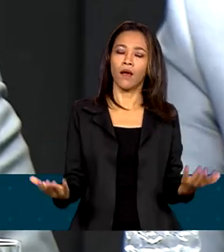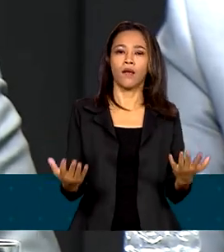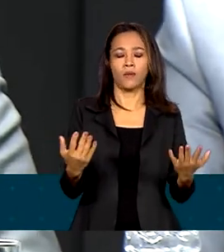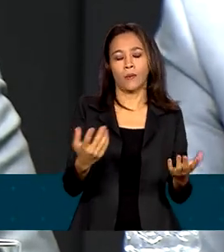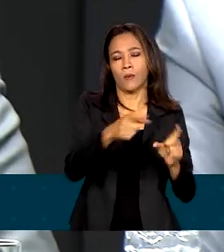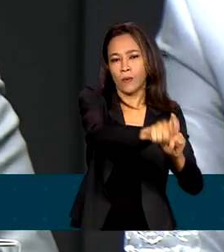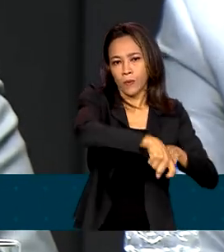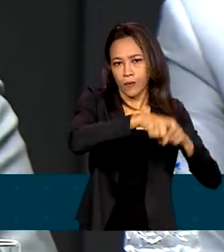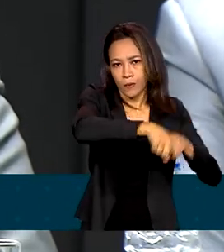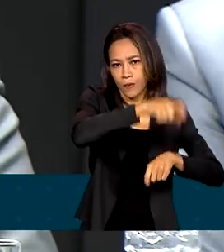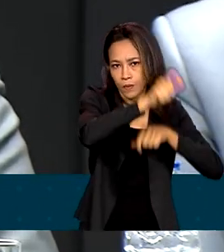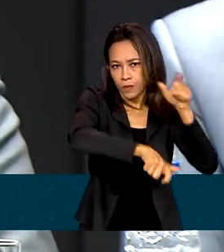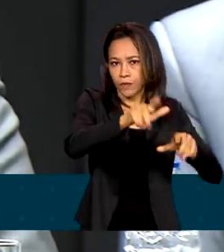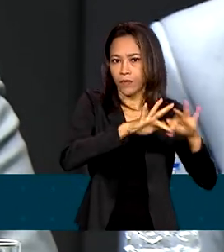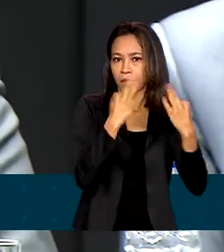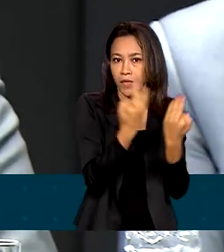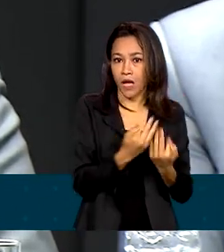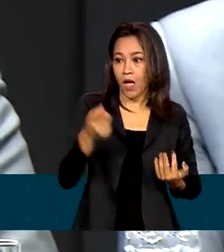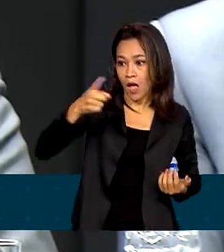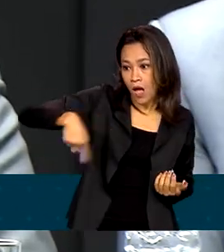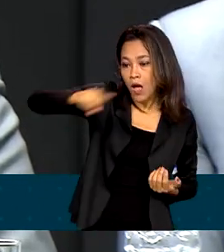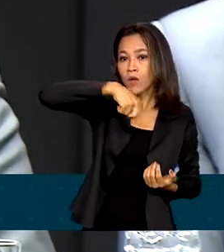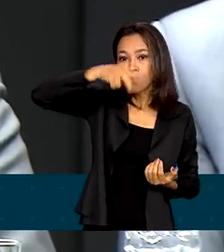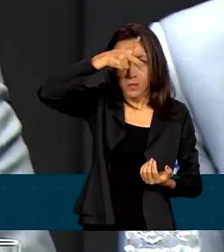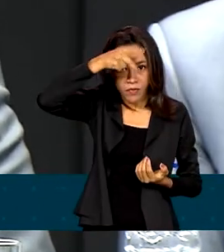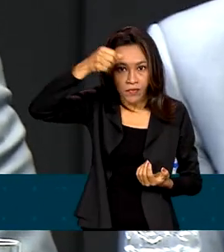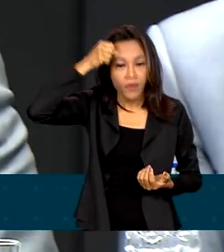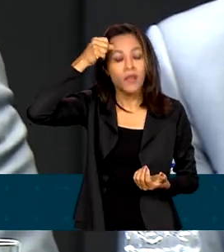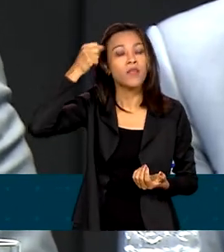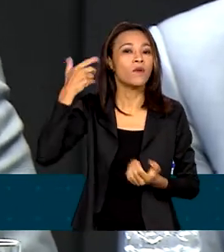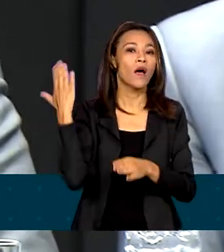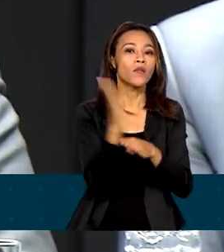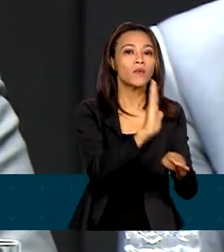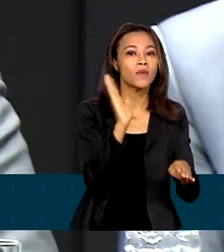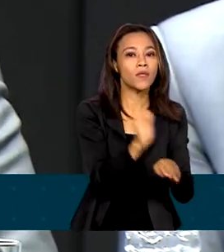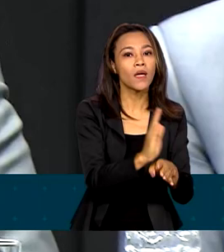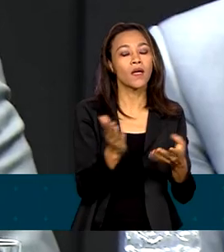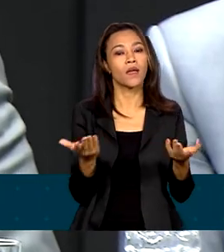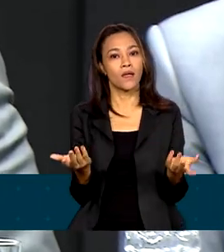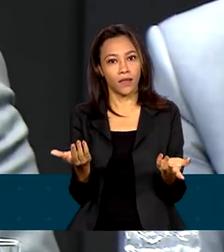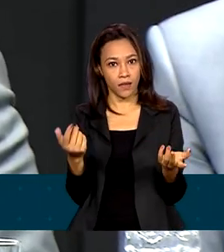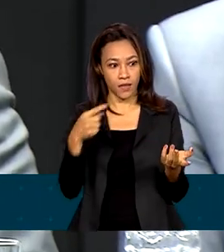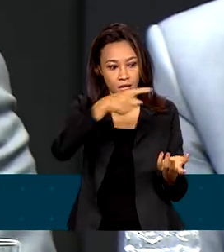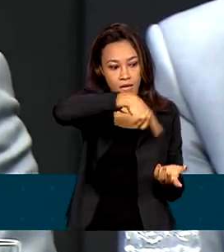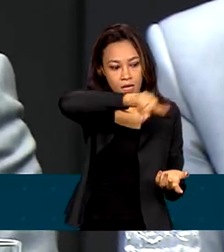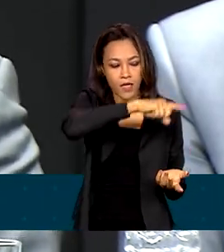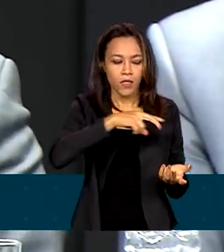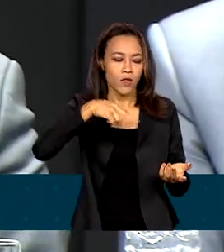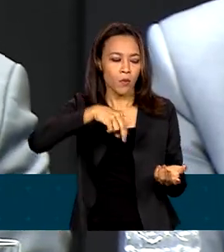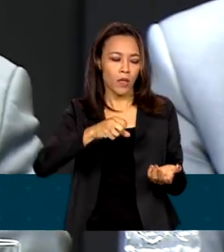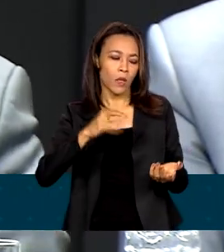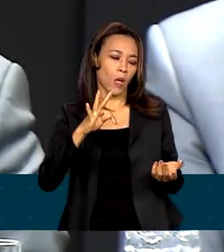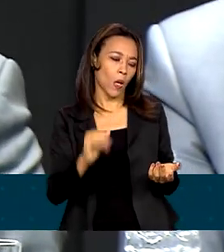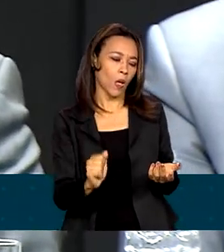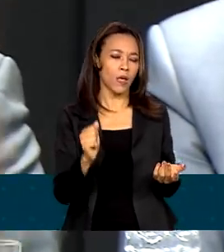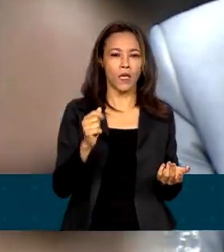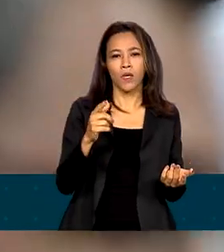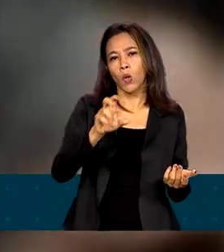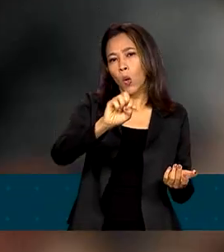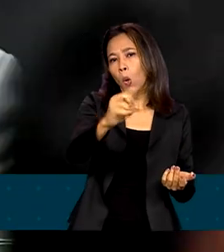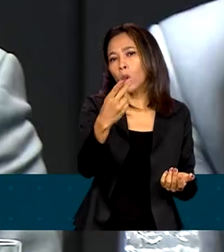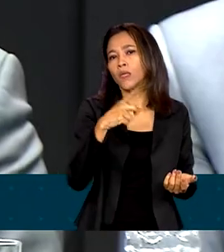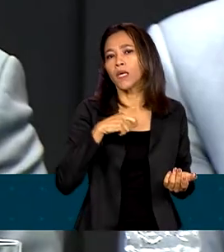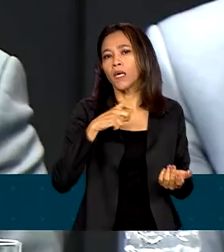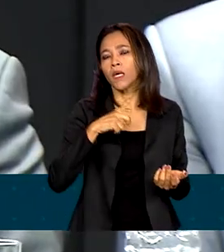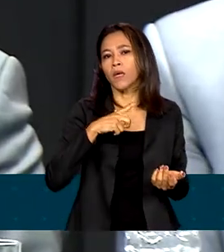familiar. Os prefeitos ajudarem os agricultores a ter nota, caso eles não tenham uma nota, de ter uma associação,